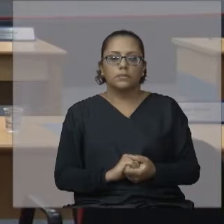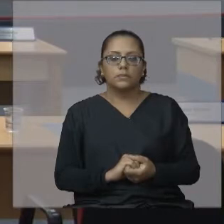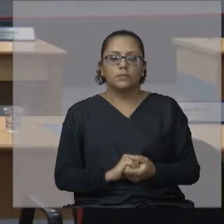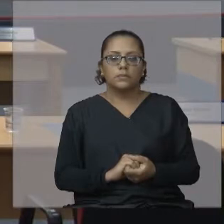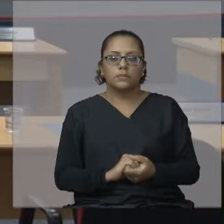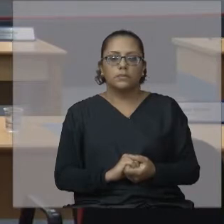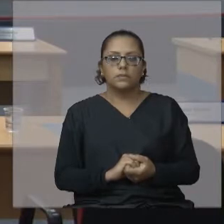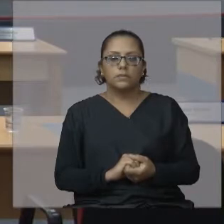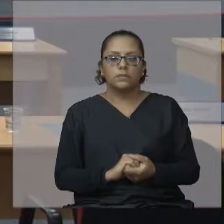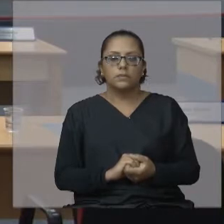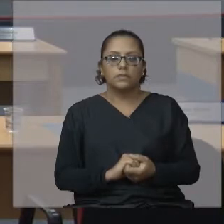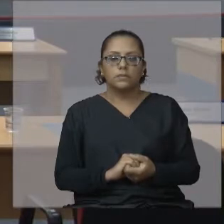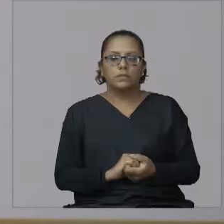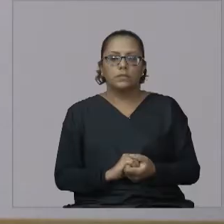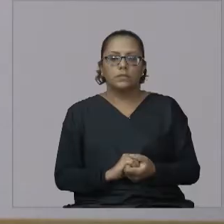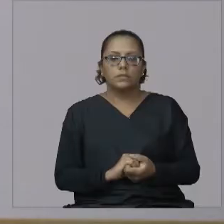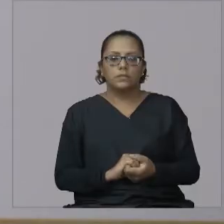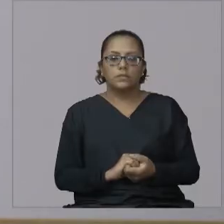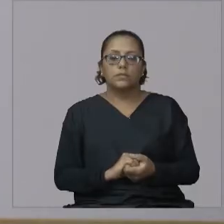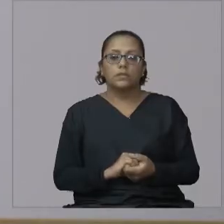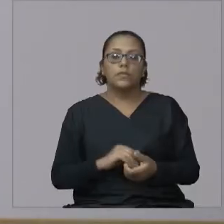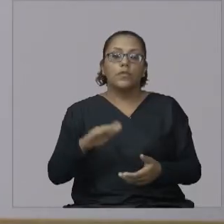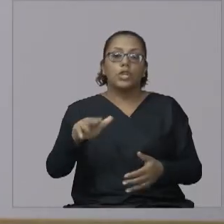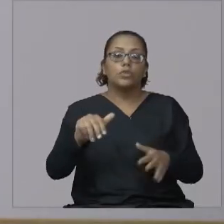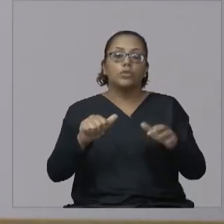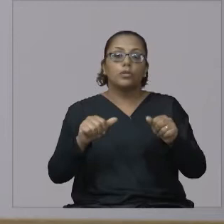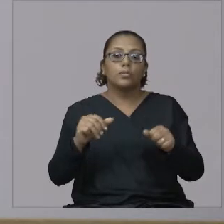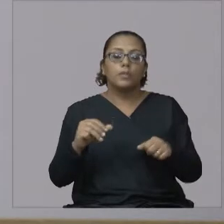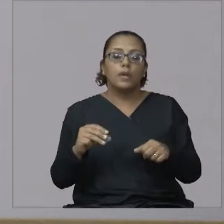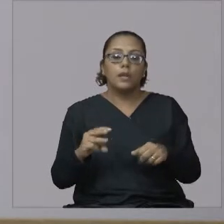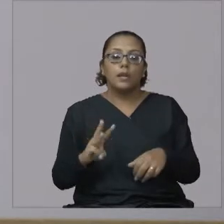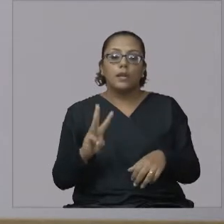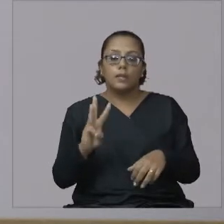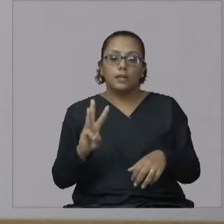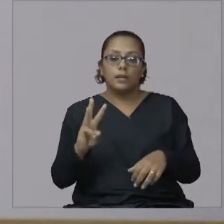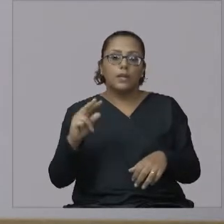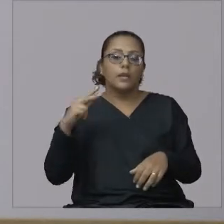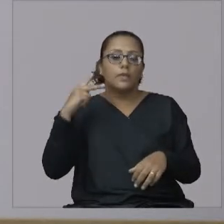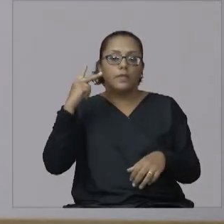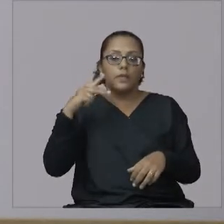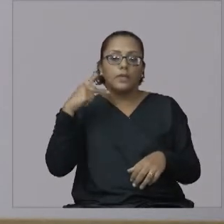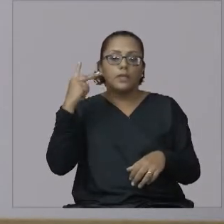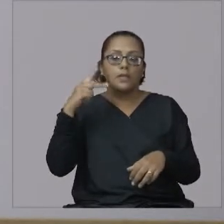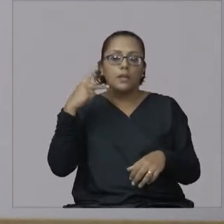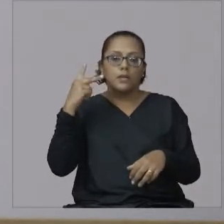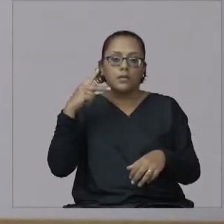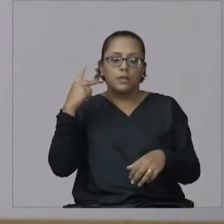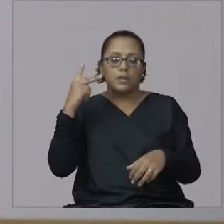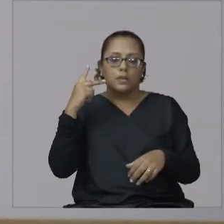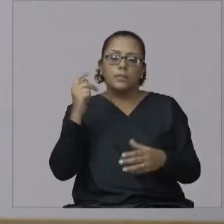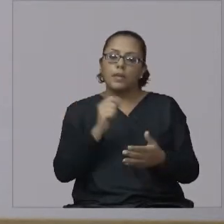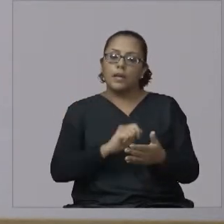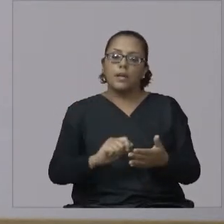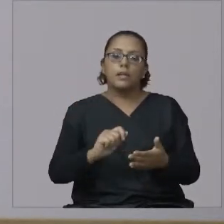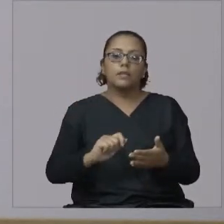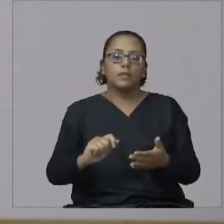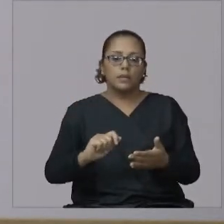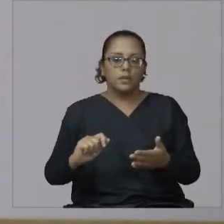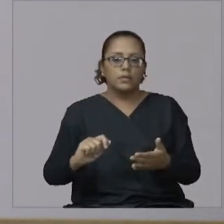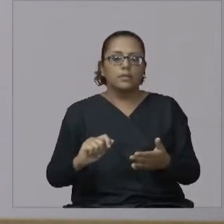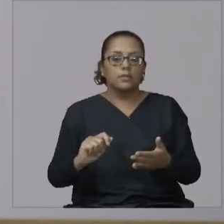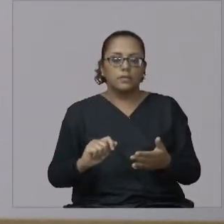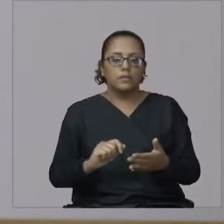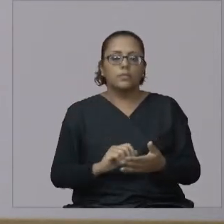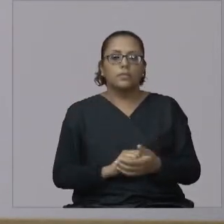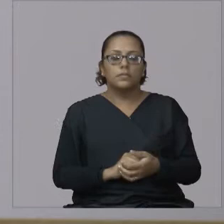Nós vamos chamar três vereadores para fazer essa rúbrica, mas vai ser um de cada vez devido à